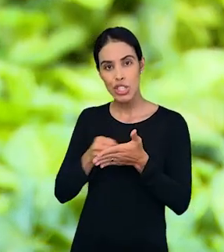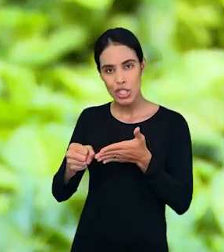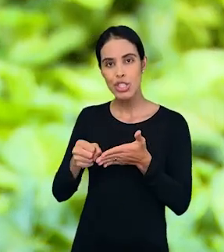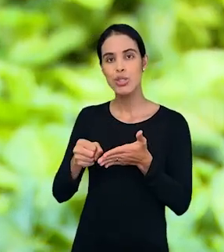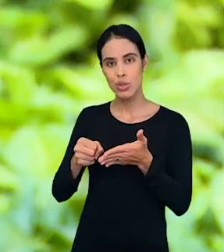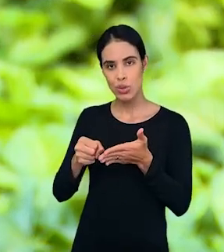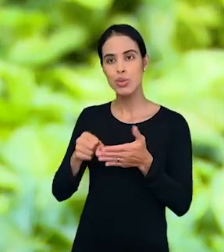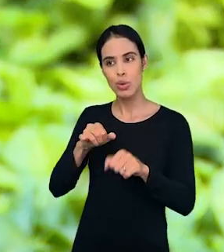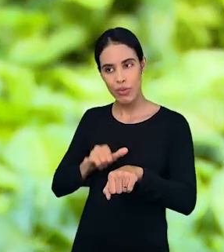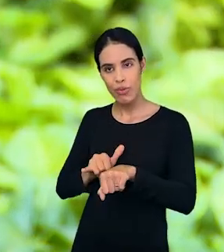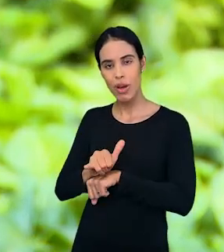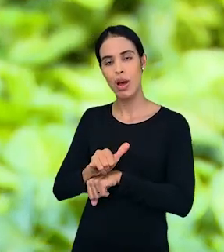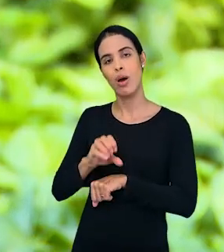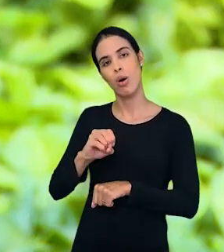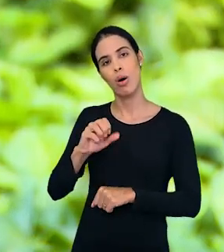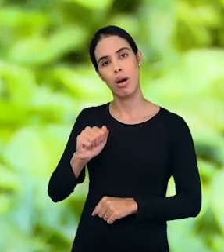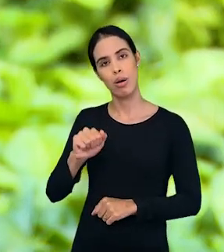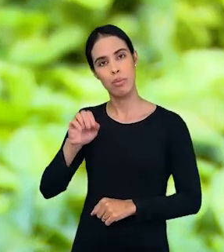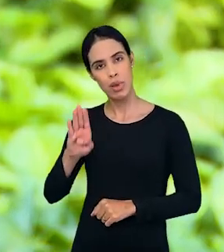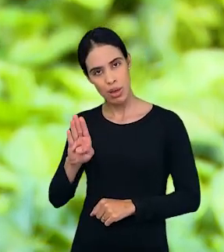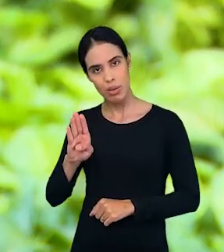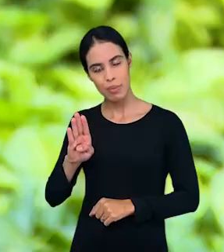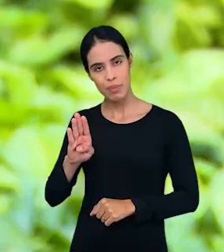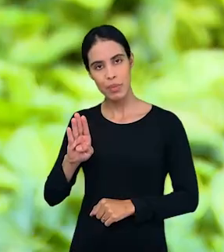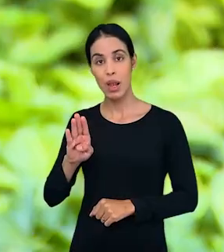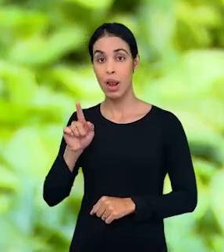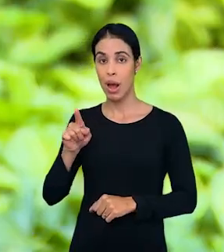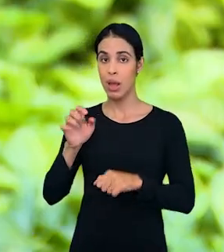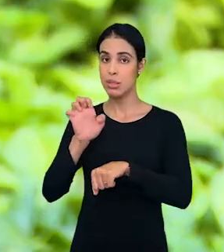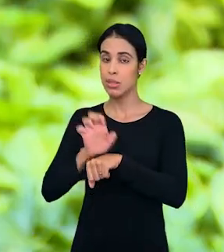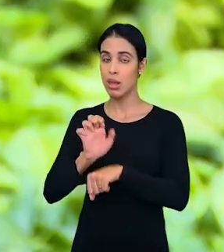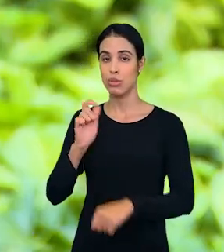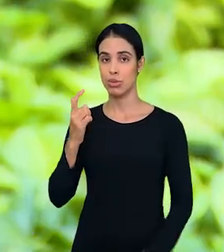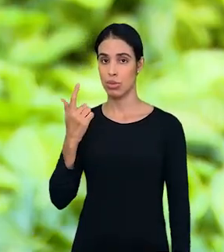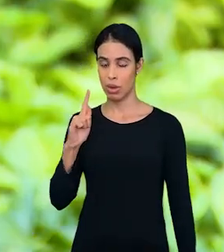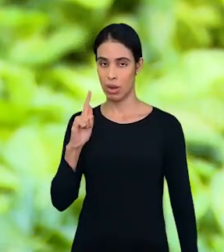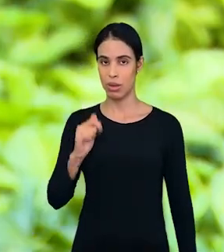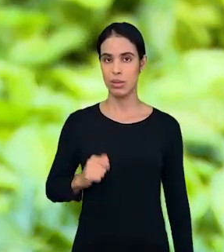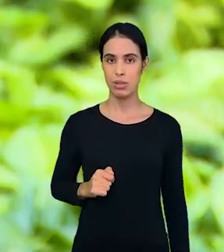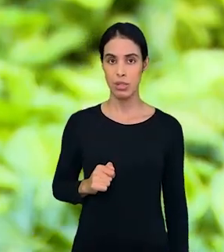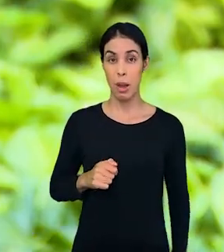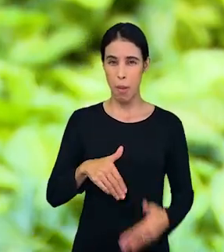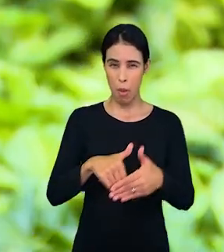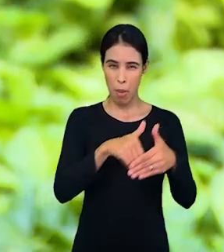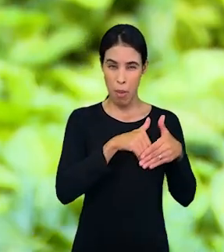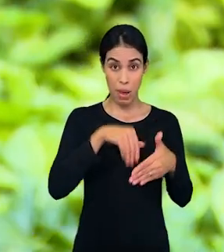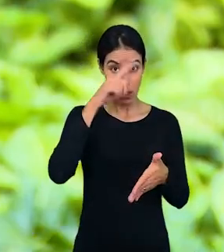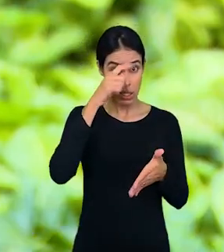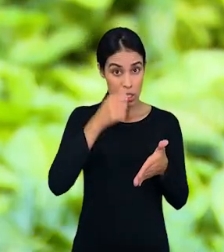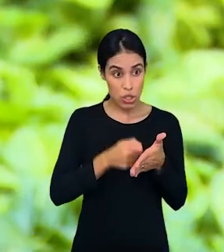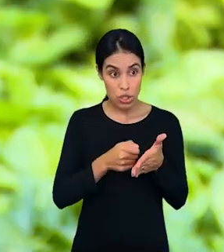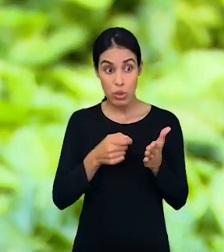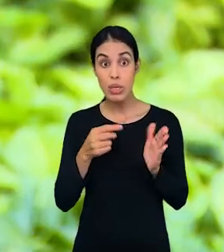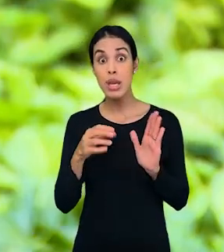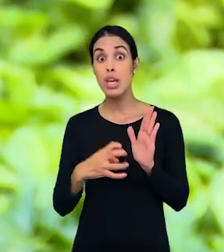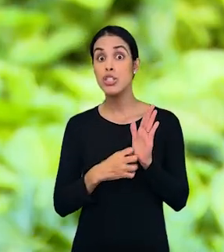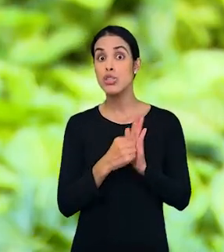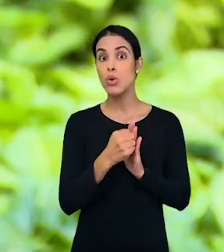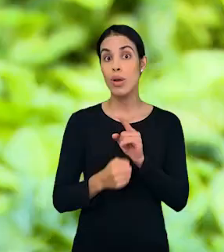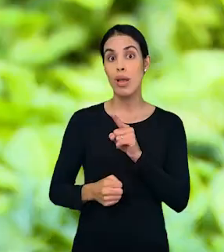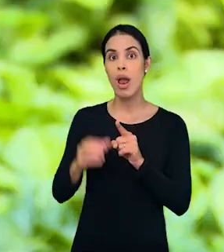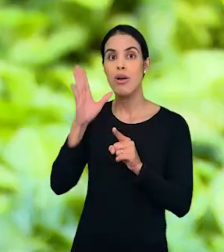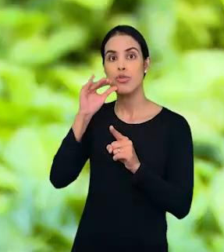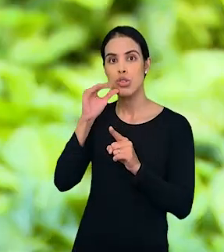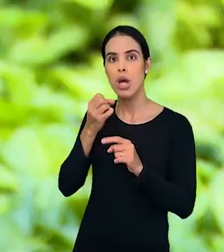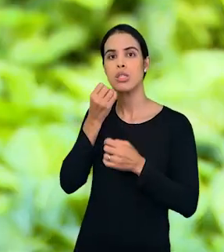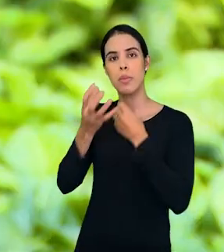da Ordem dos Advogados do Brasil, a OAB, no estado de Goiás. Segundo o acórdão, a empregada confessou o fato.